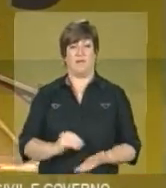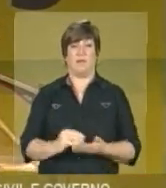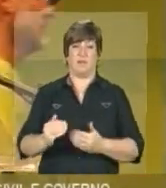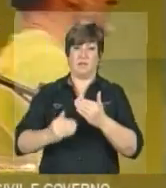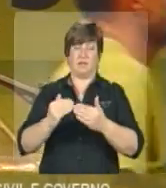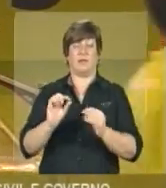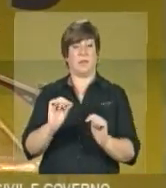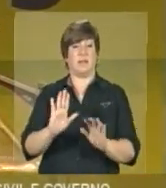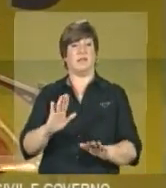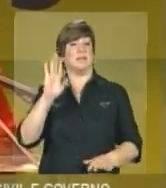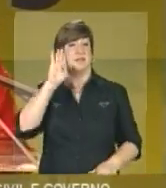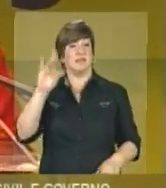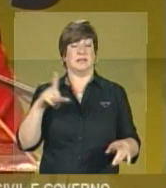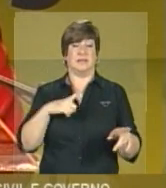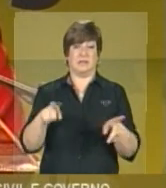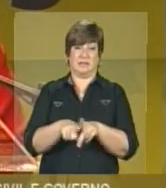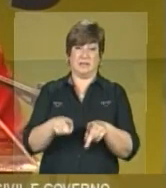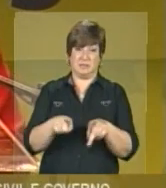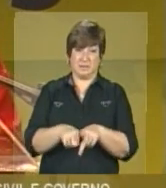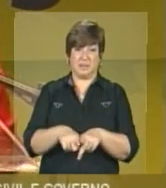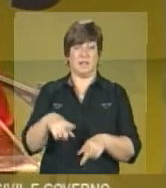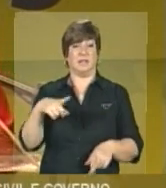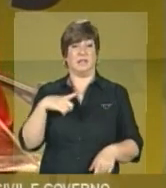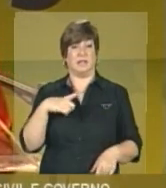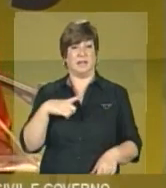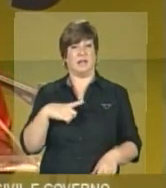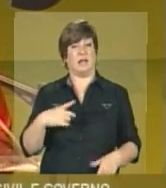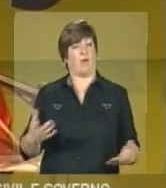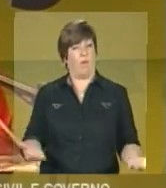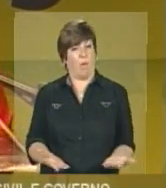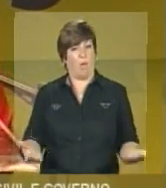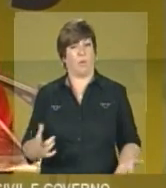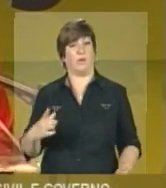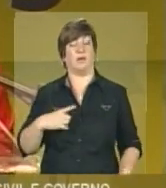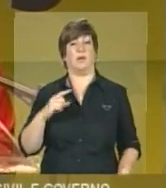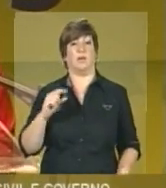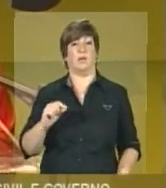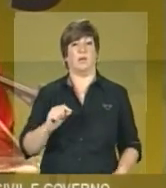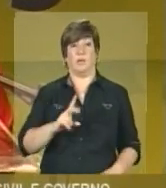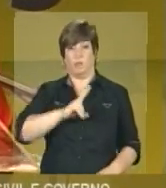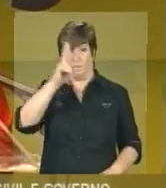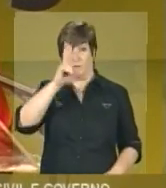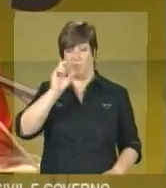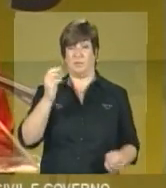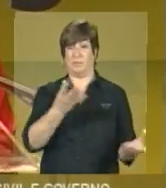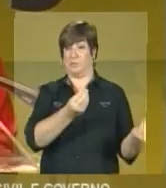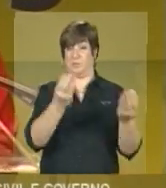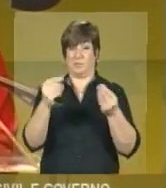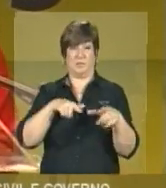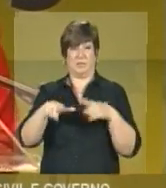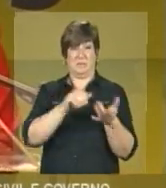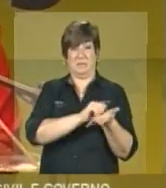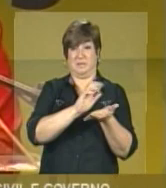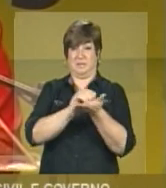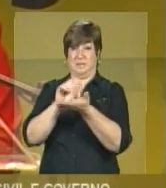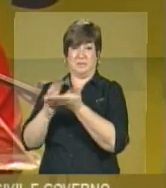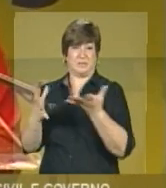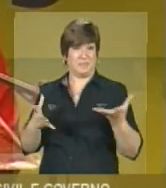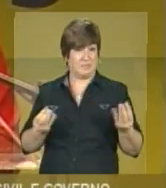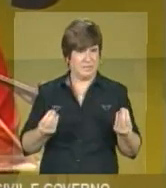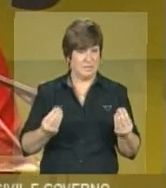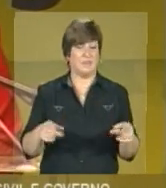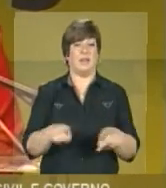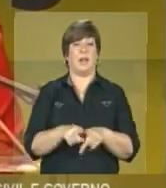tudo é e está sendo hoje a explosão do desemprego e a expansão